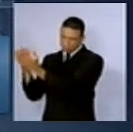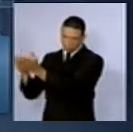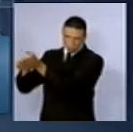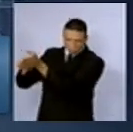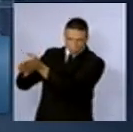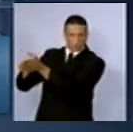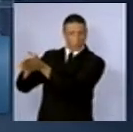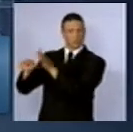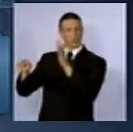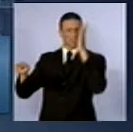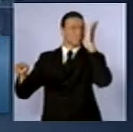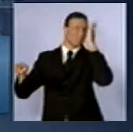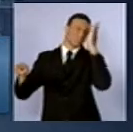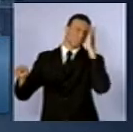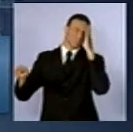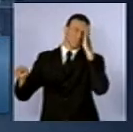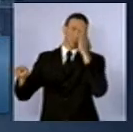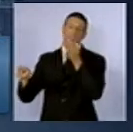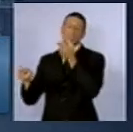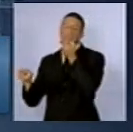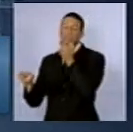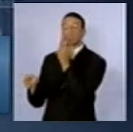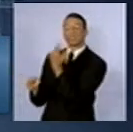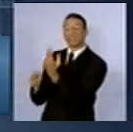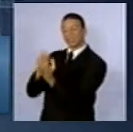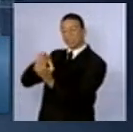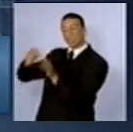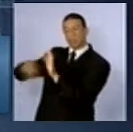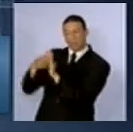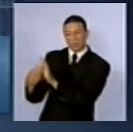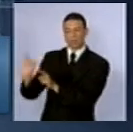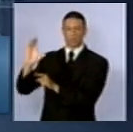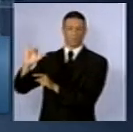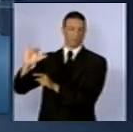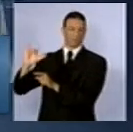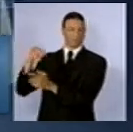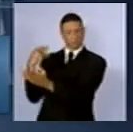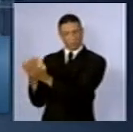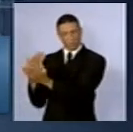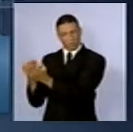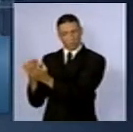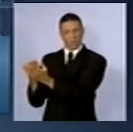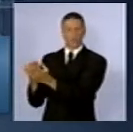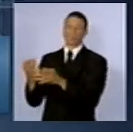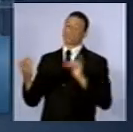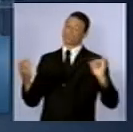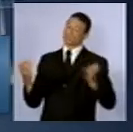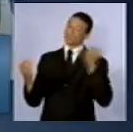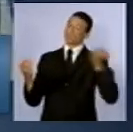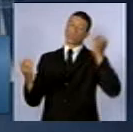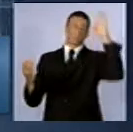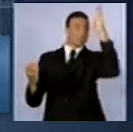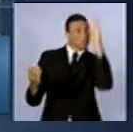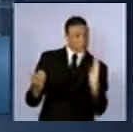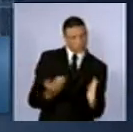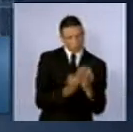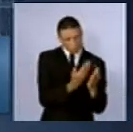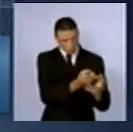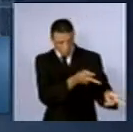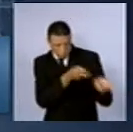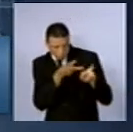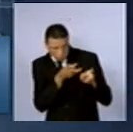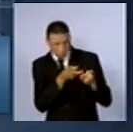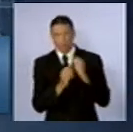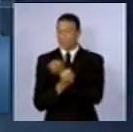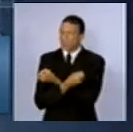inglês é a língua Franca da comunidade científica então esses nossos dados eles têm que ser cotejados eles têm que ser comparados